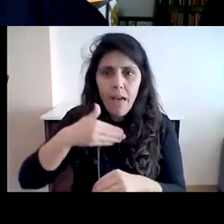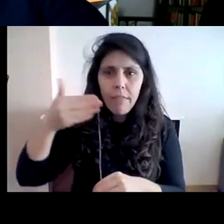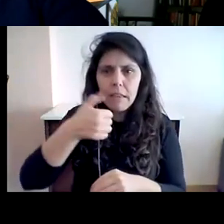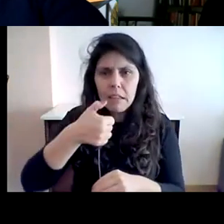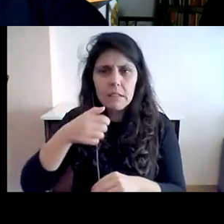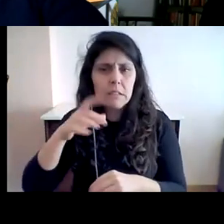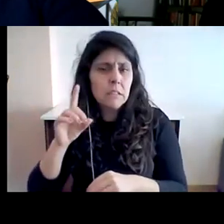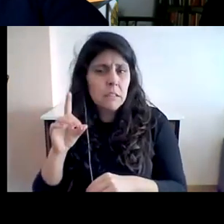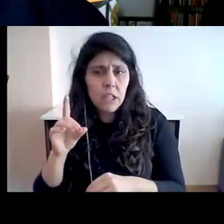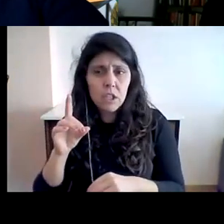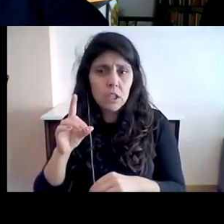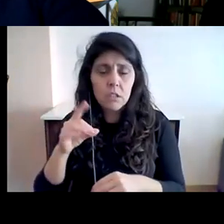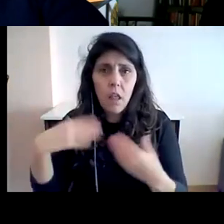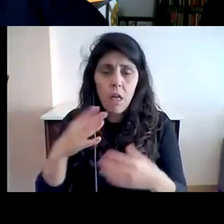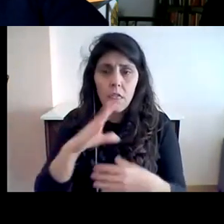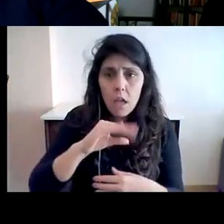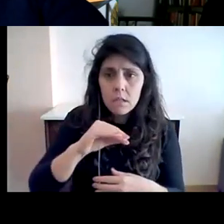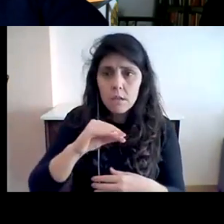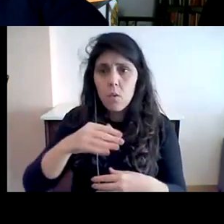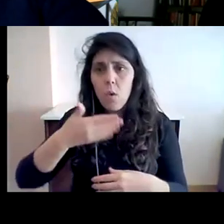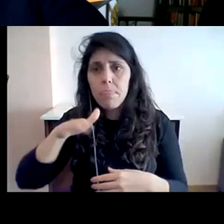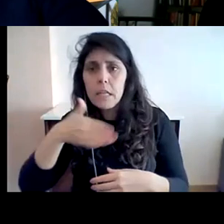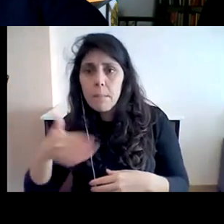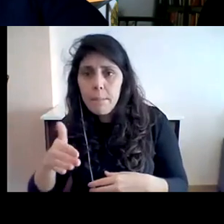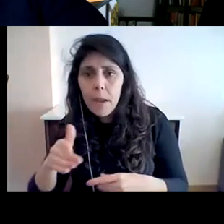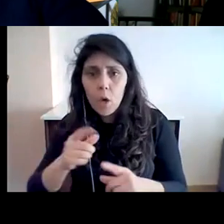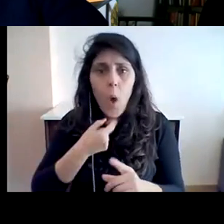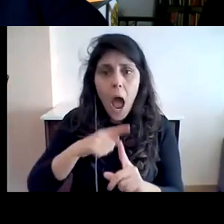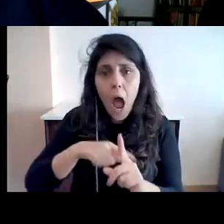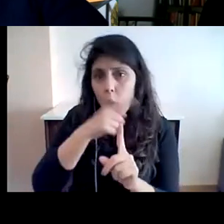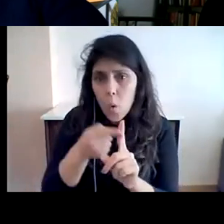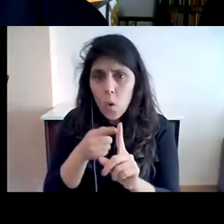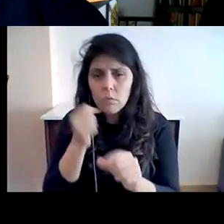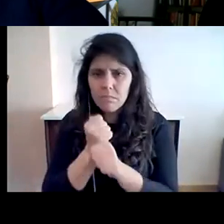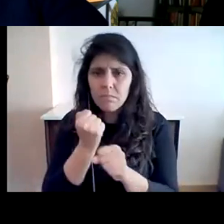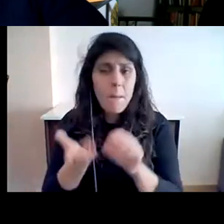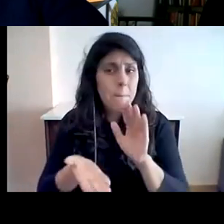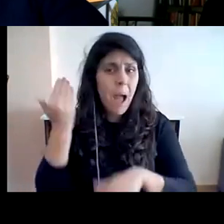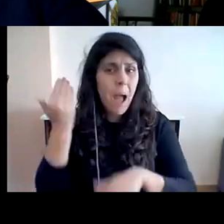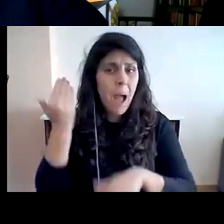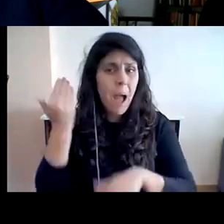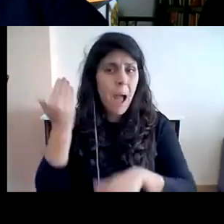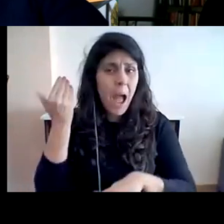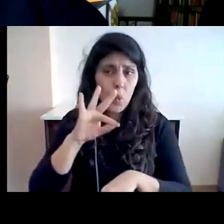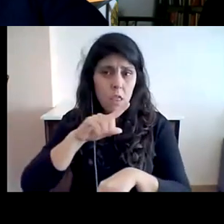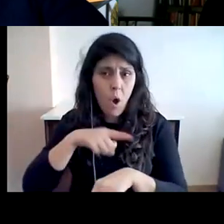anos, no décimo primeiro ano, trabalhe semanalmente mais de 40 horas, mais que os seus pais,